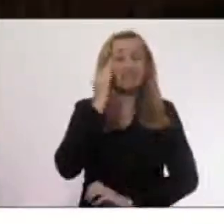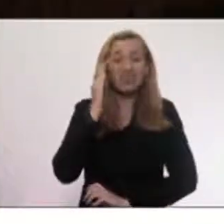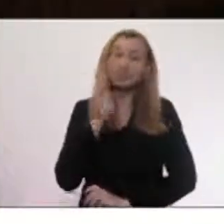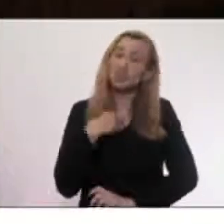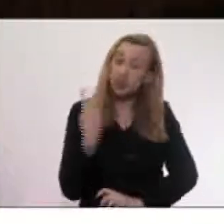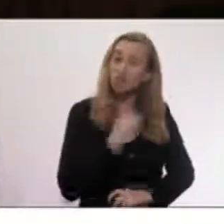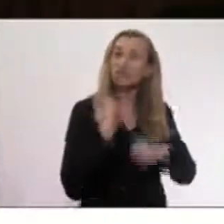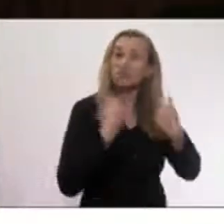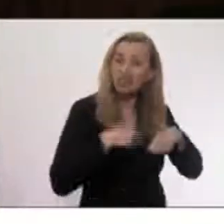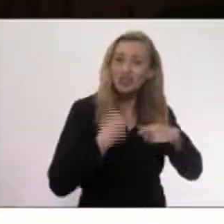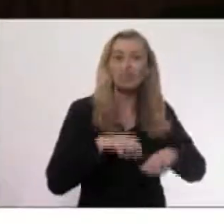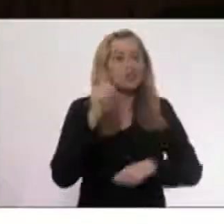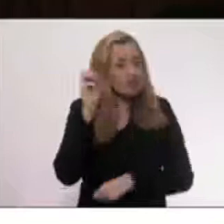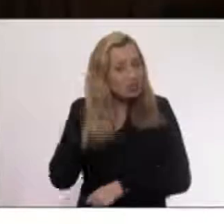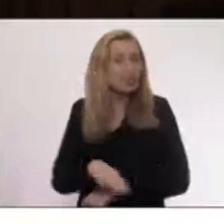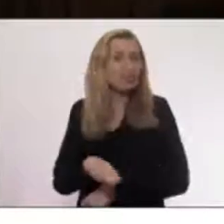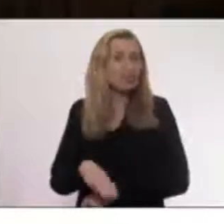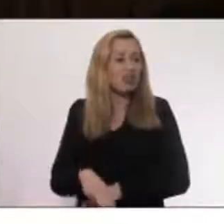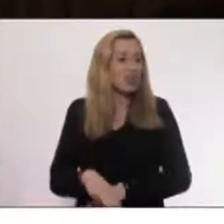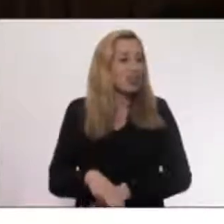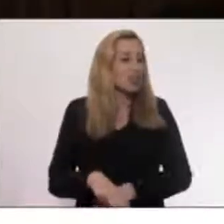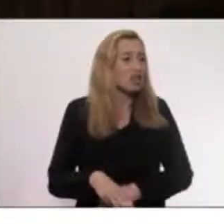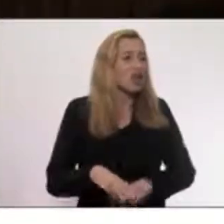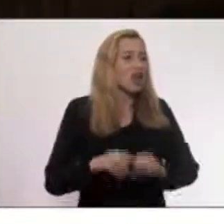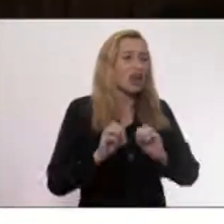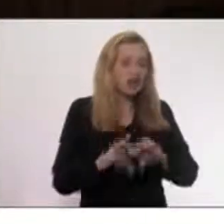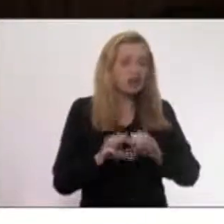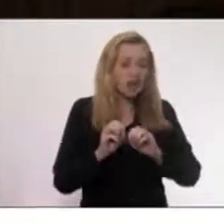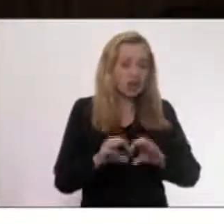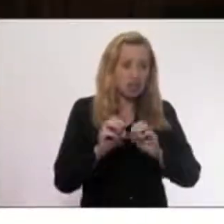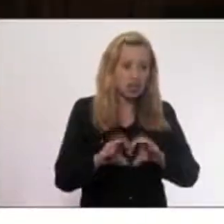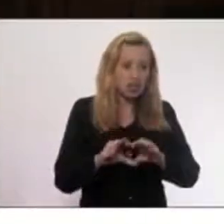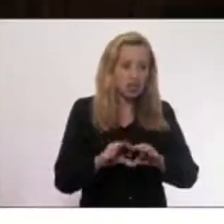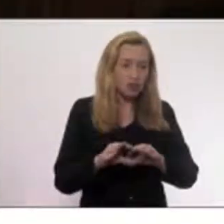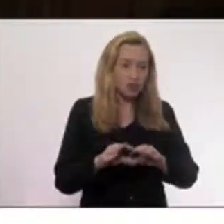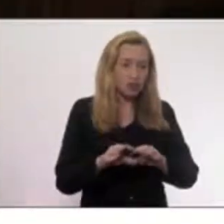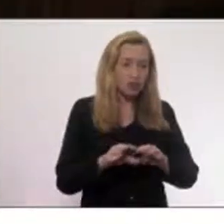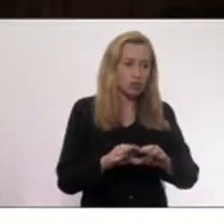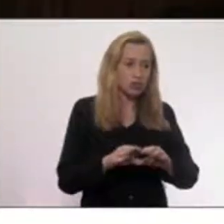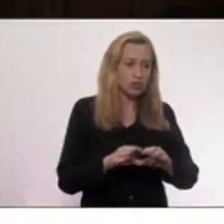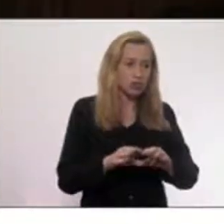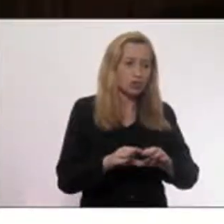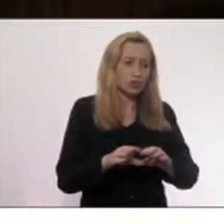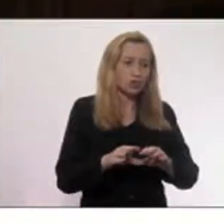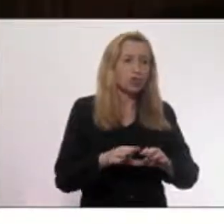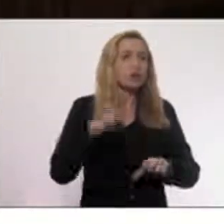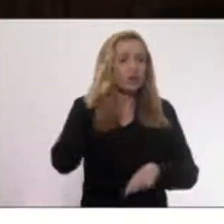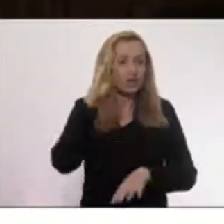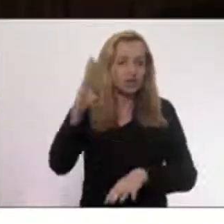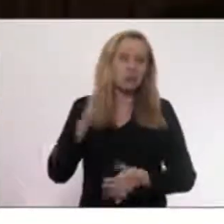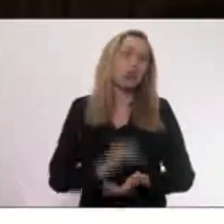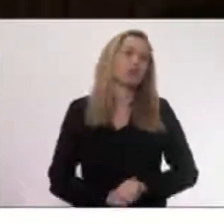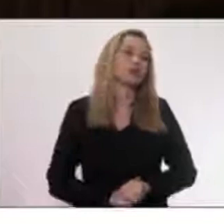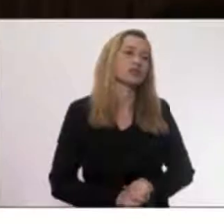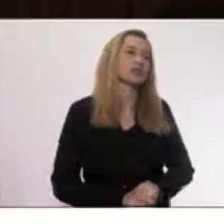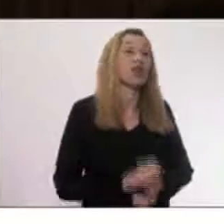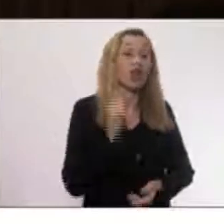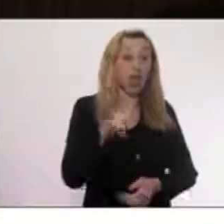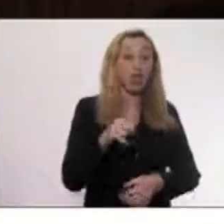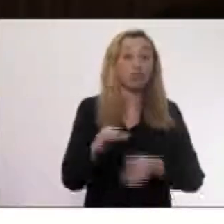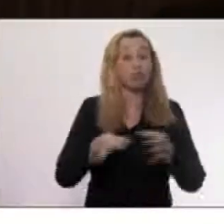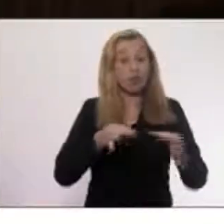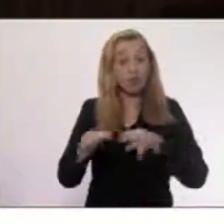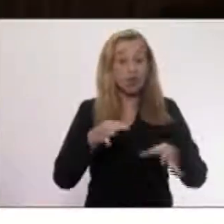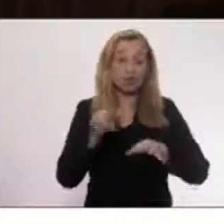gente precisa colocar de vez a educação no lugar de protagonista que ela precisa estar. É um projeto de país,